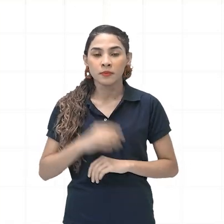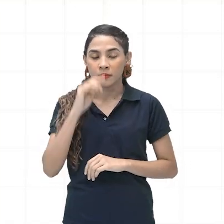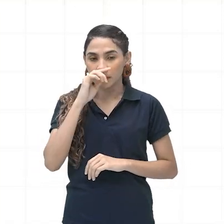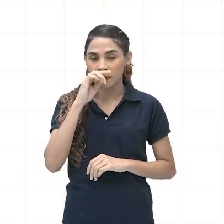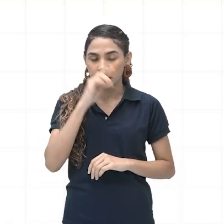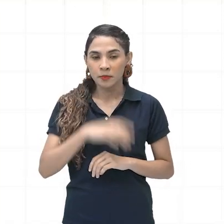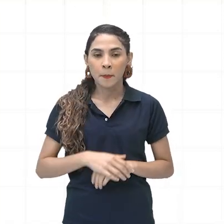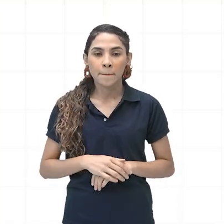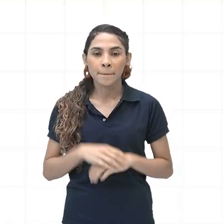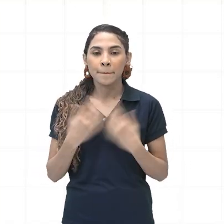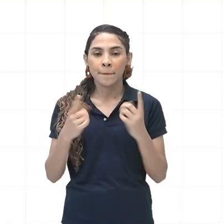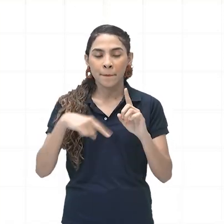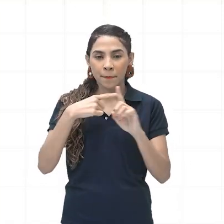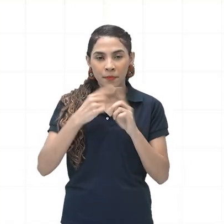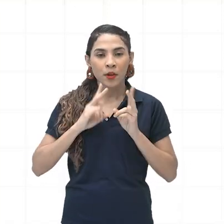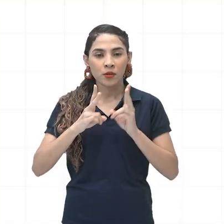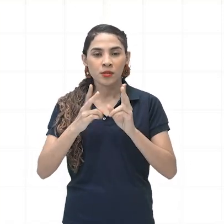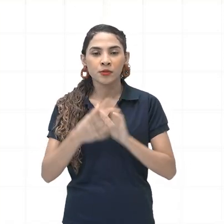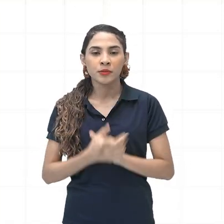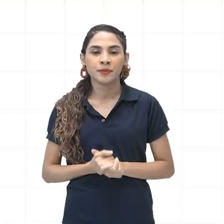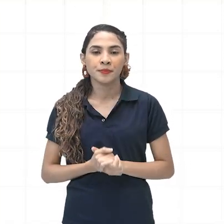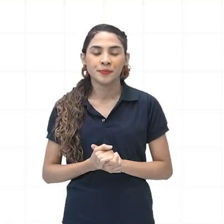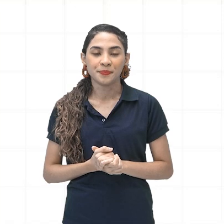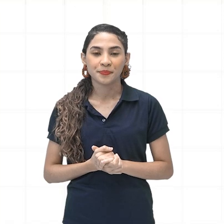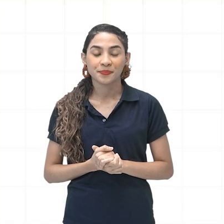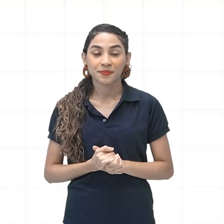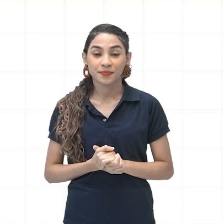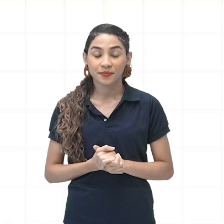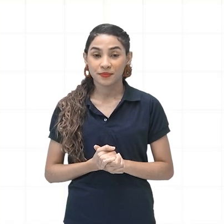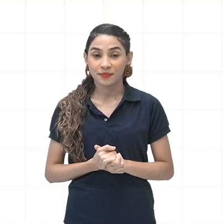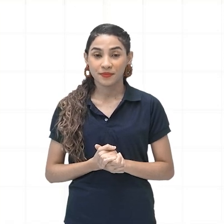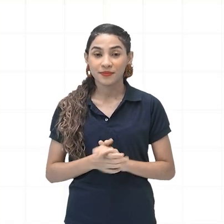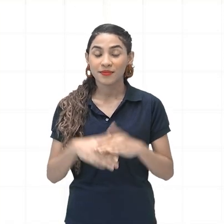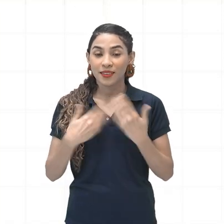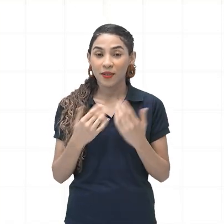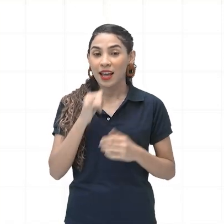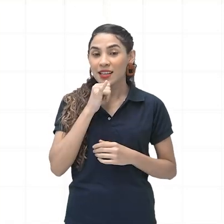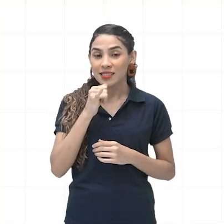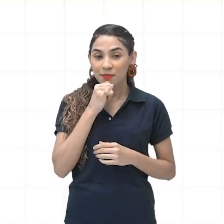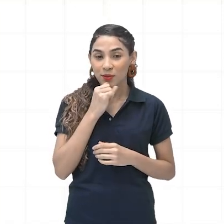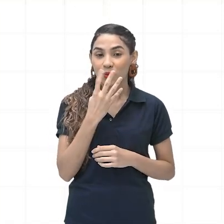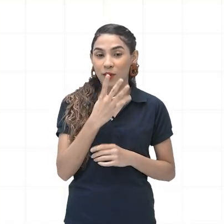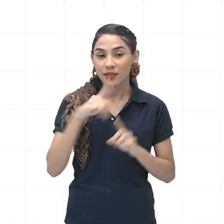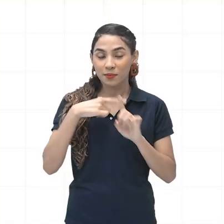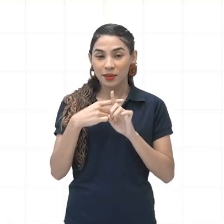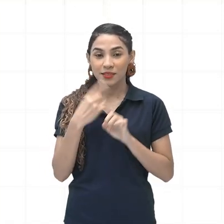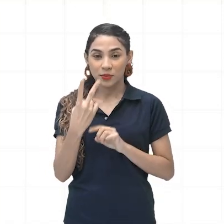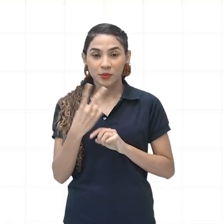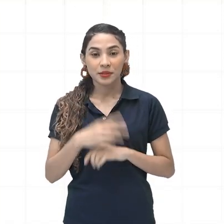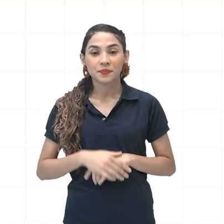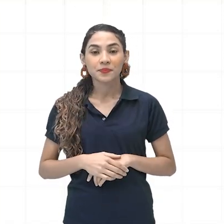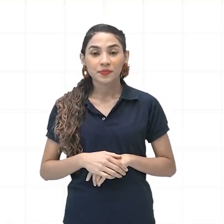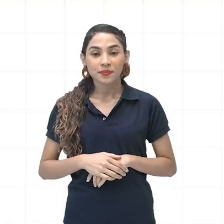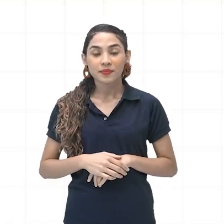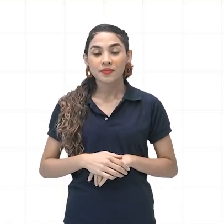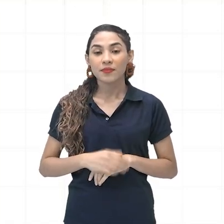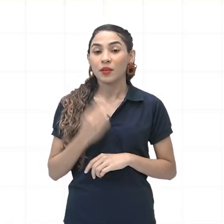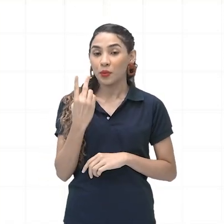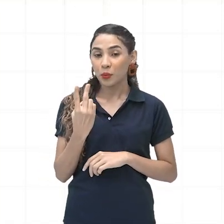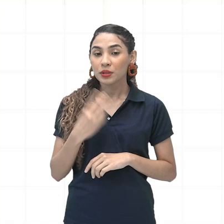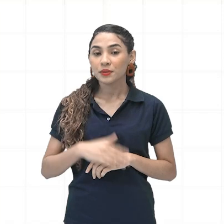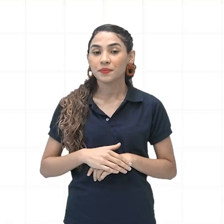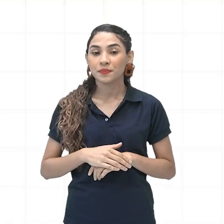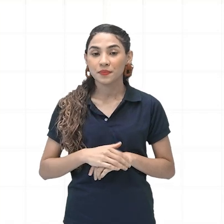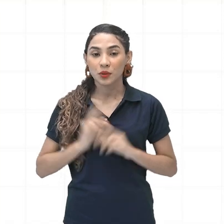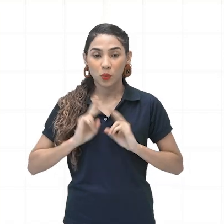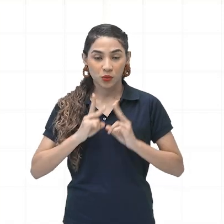o sinal do maior é mantido. Então, a gente faz a subtração de 4 e 2, que vai dar 2, né? E o sinal do